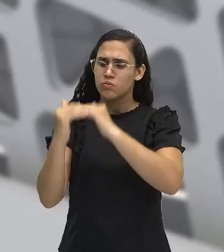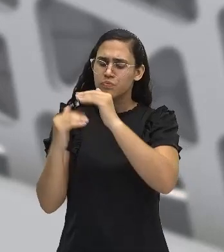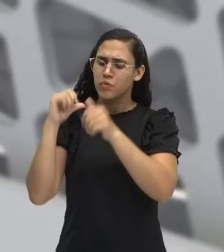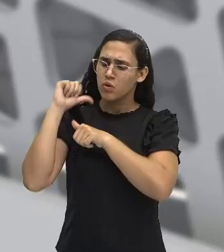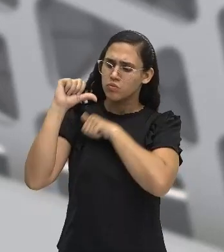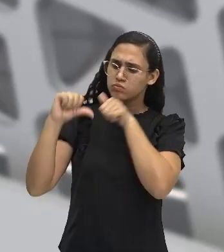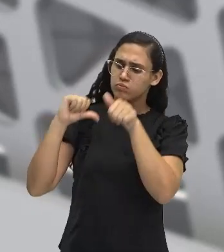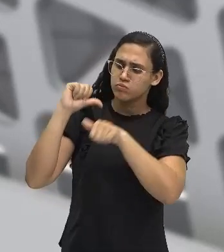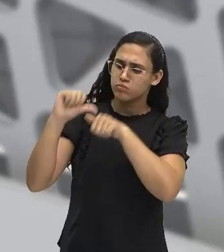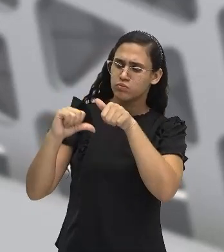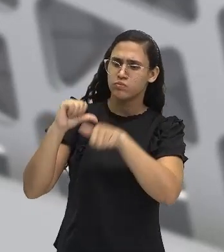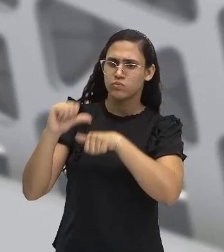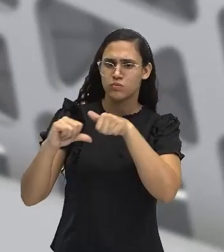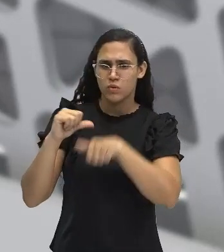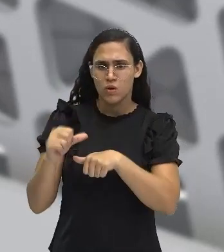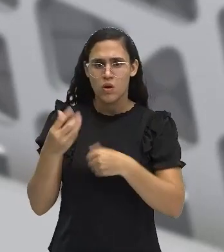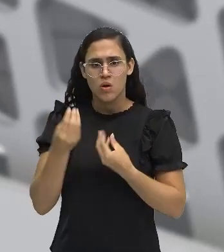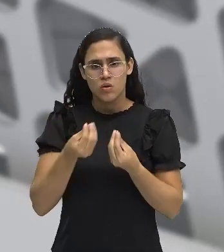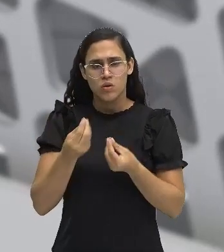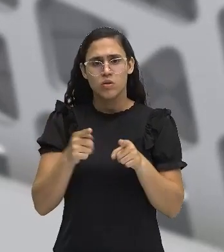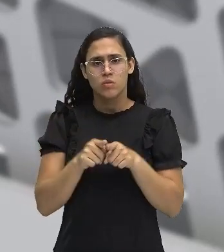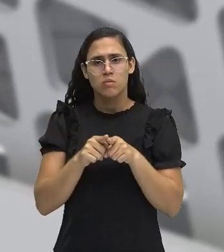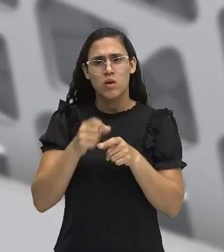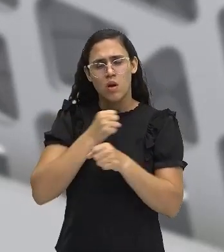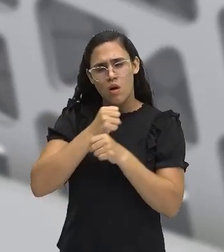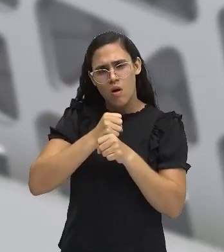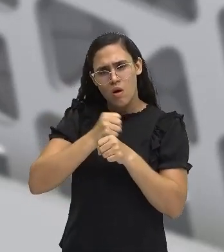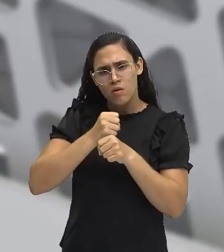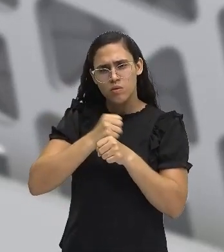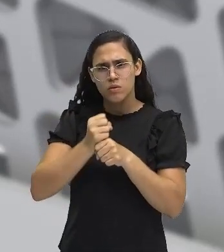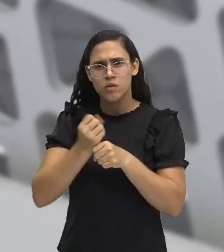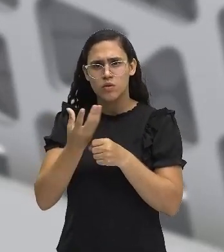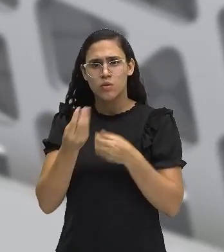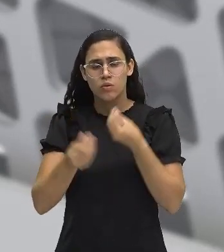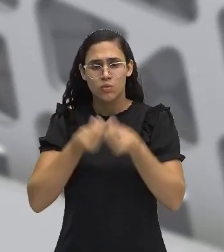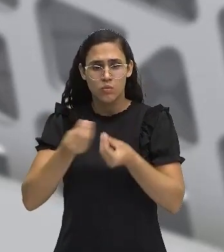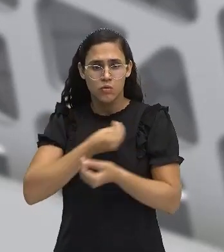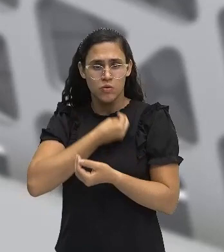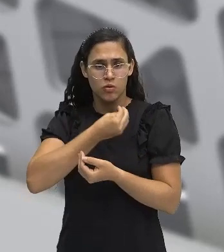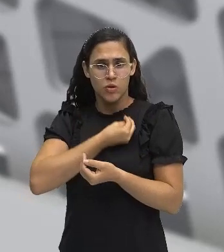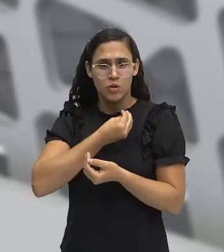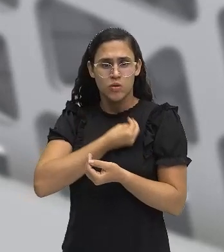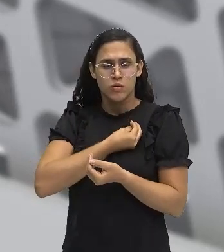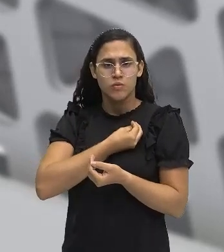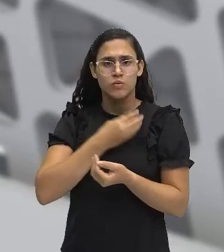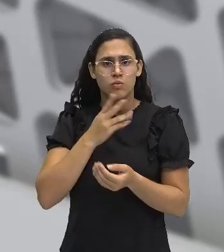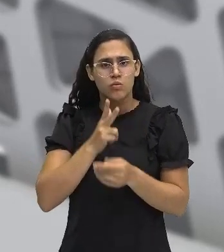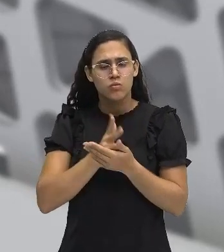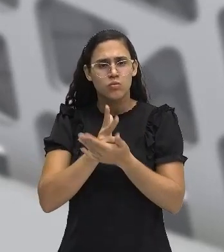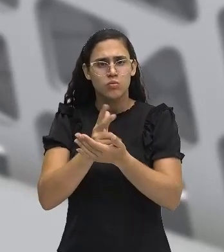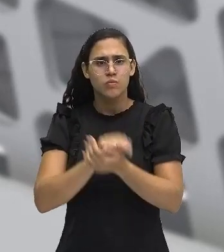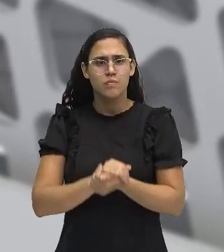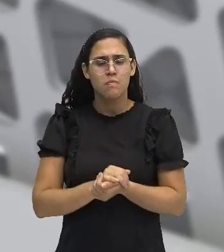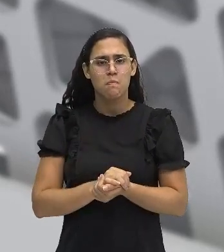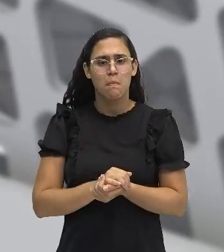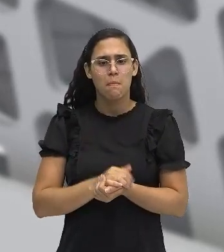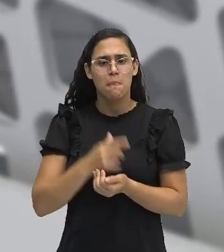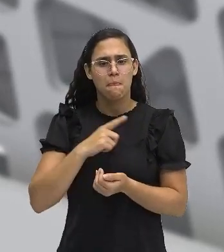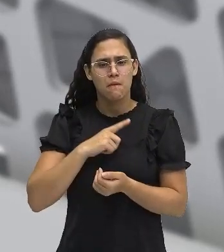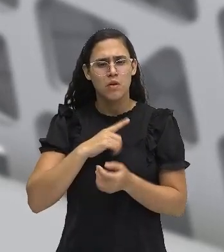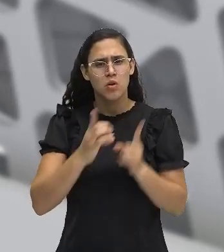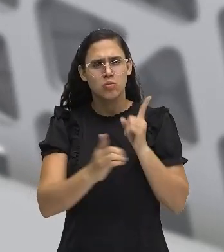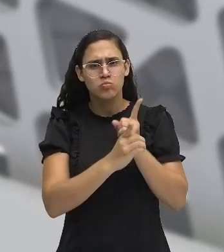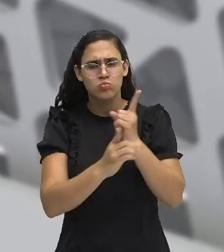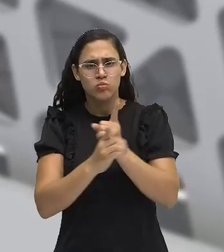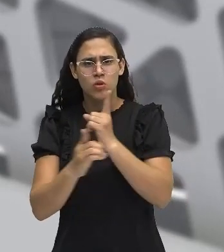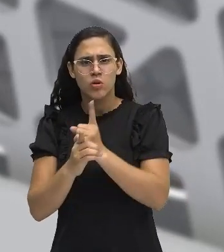para cá em milhões de anos e como esses seres vivos sobreviviam, né? Então, tudo isso a gente tem ainda